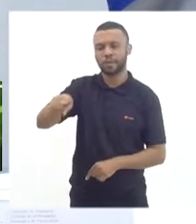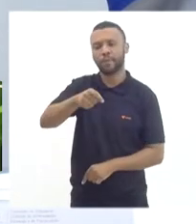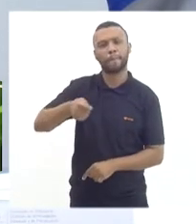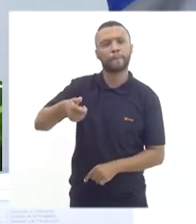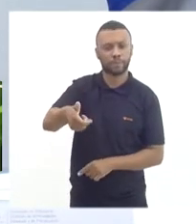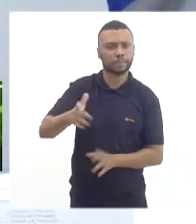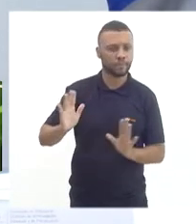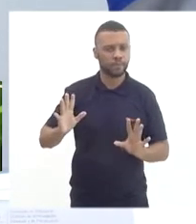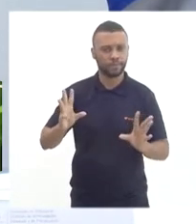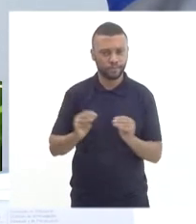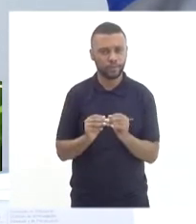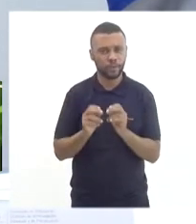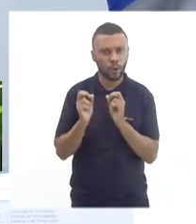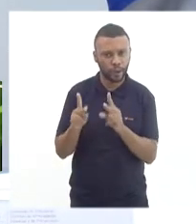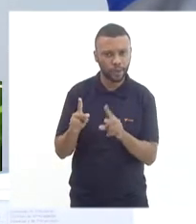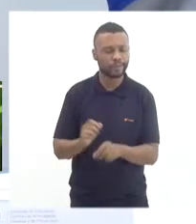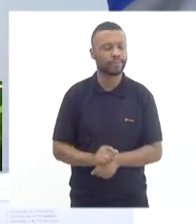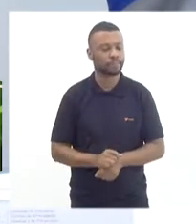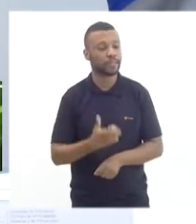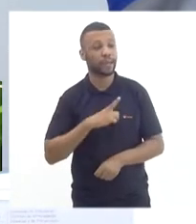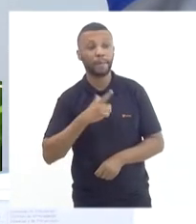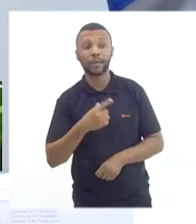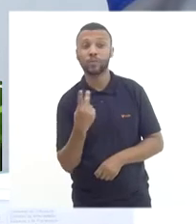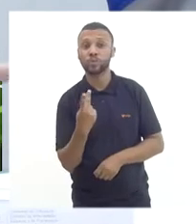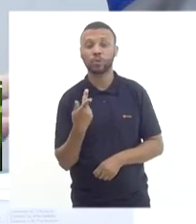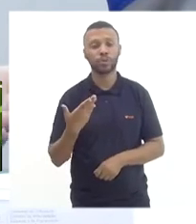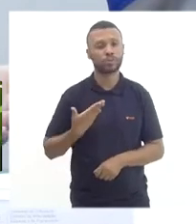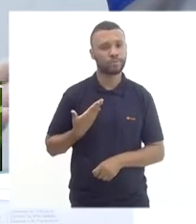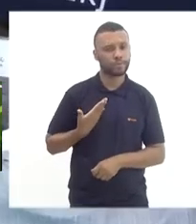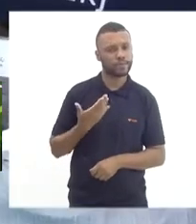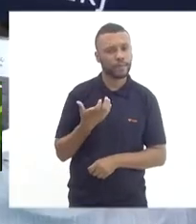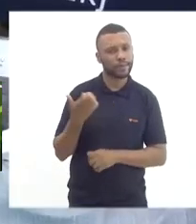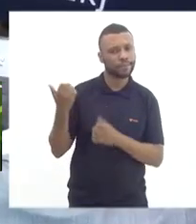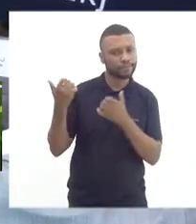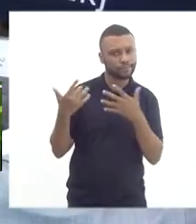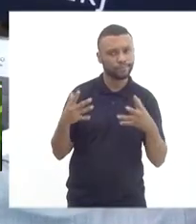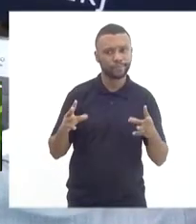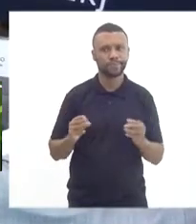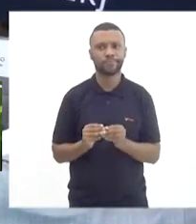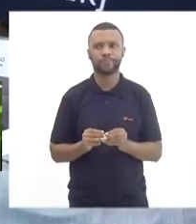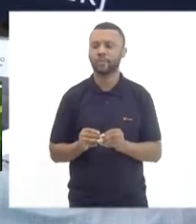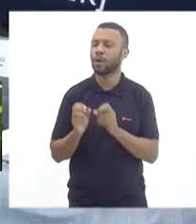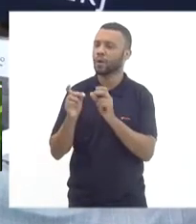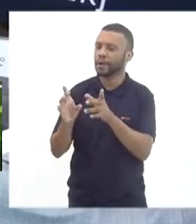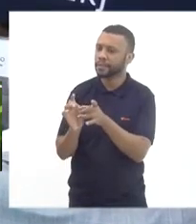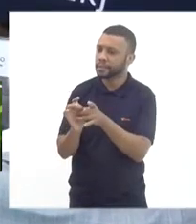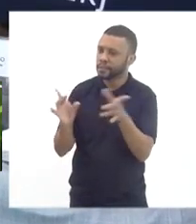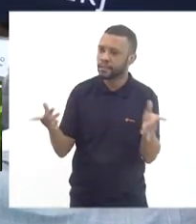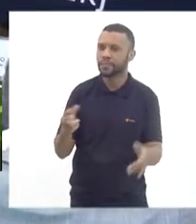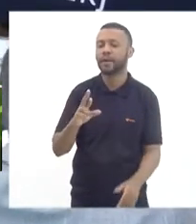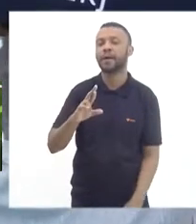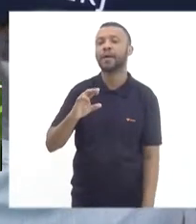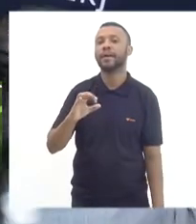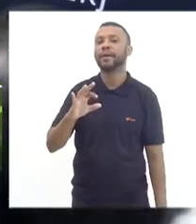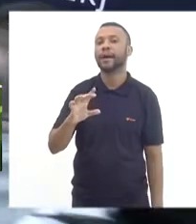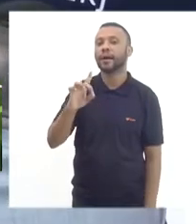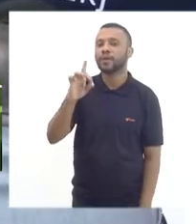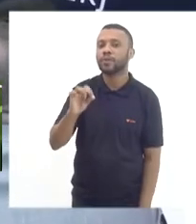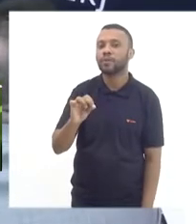Ok? Ok. Tem mais dois colegas, não sei se eles querem acrescentar algo. Está liberado. Ricardo Brandt.